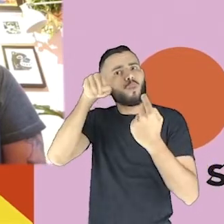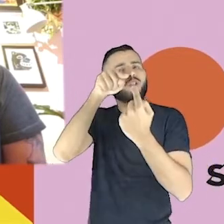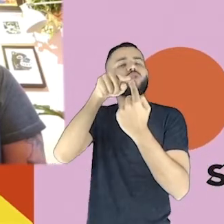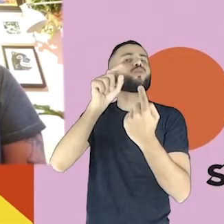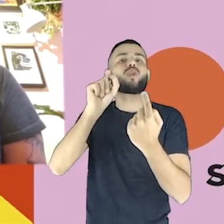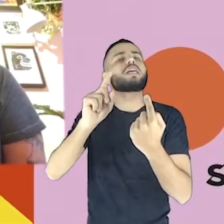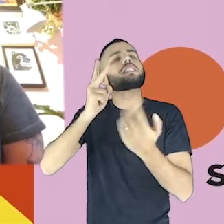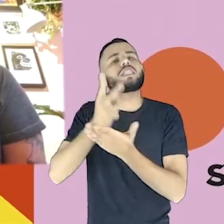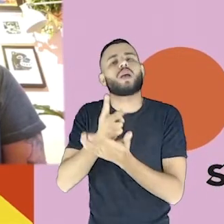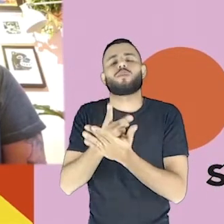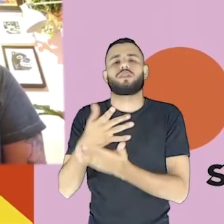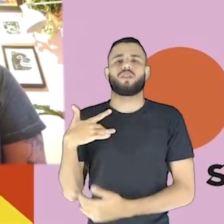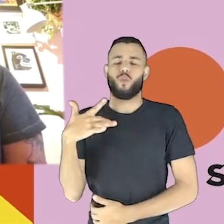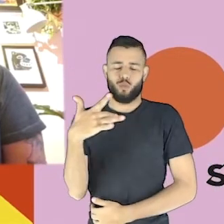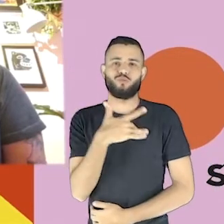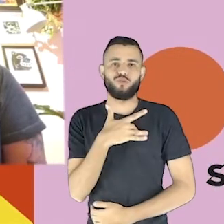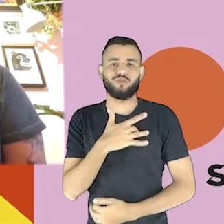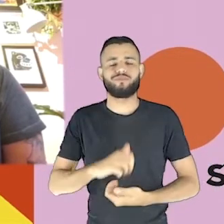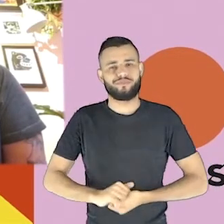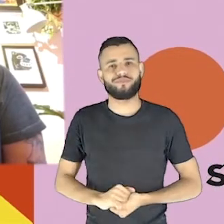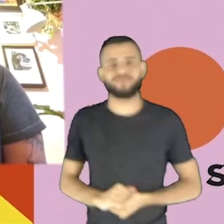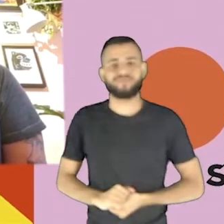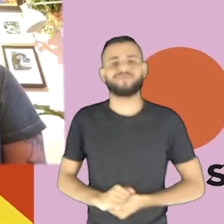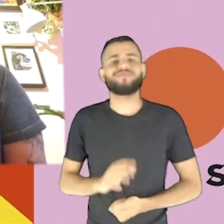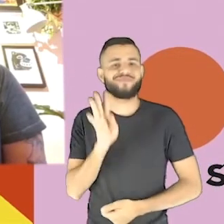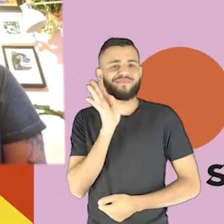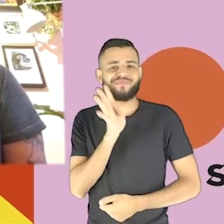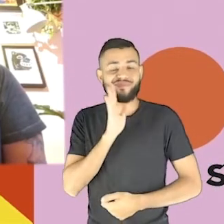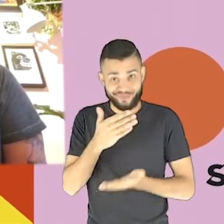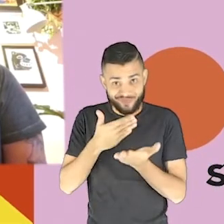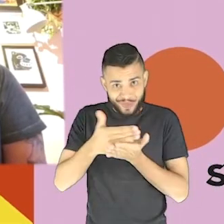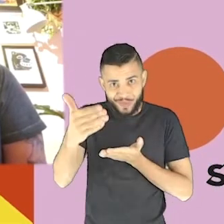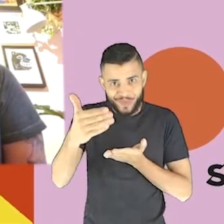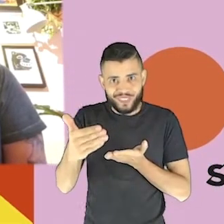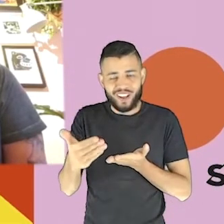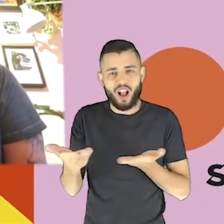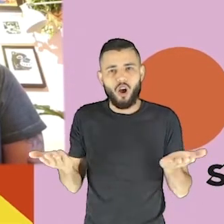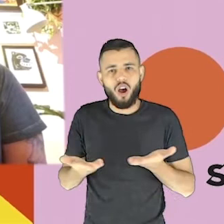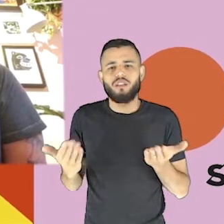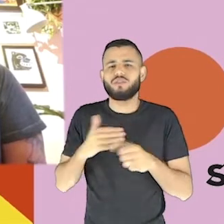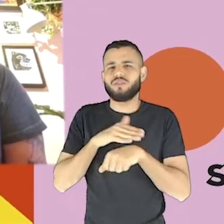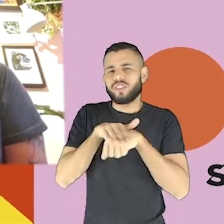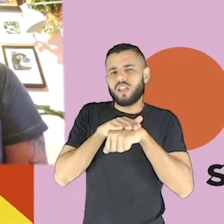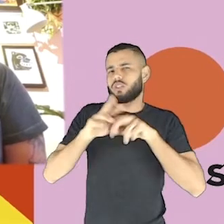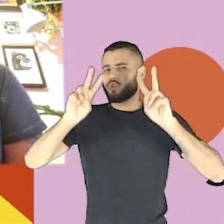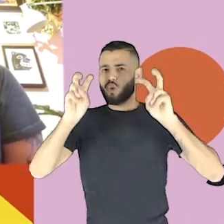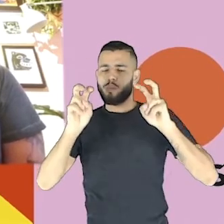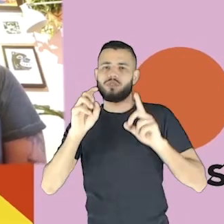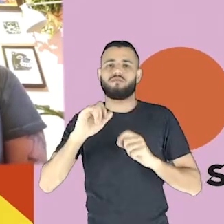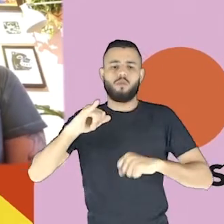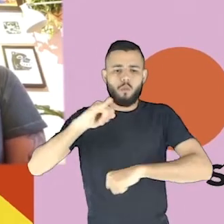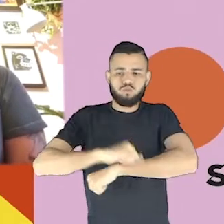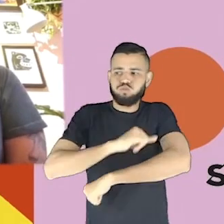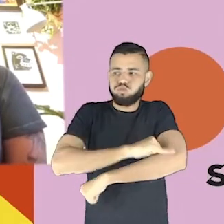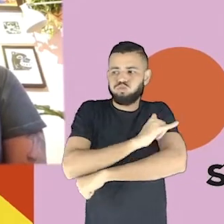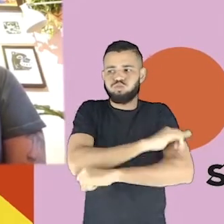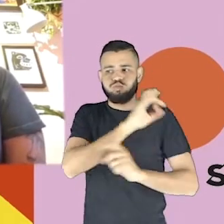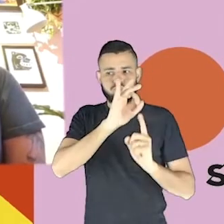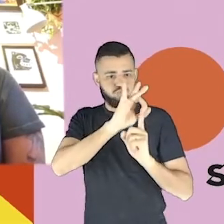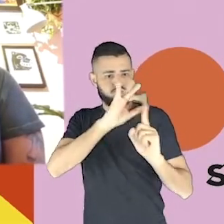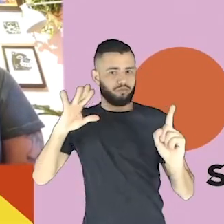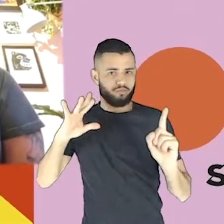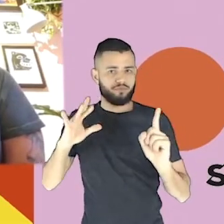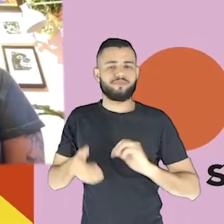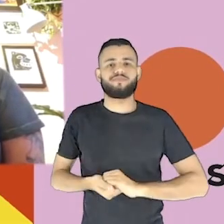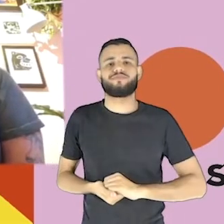foi buscar a promoção de saúde. Bacana, bacana. Vamos lá? Vamos começar a falar um pouquinho de gordofobia?